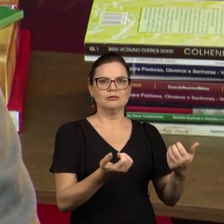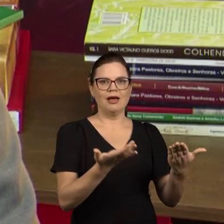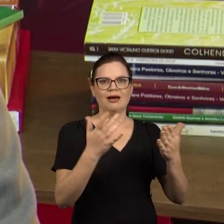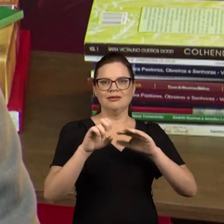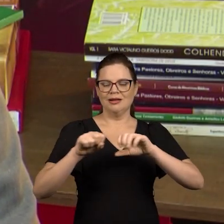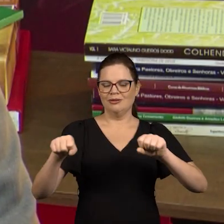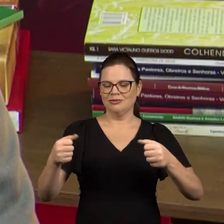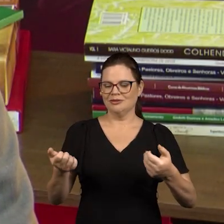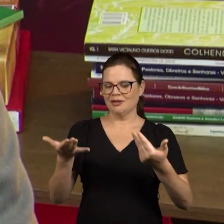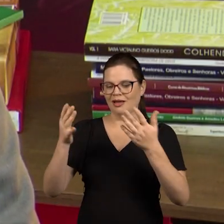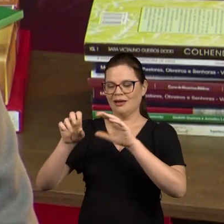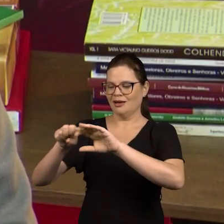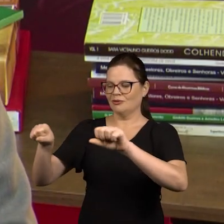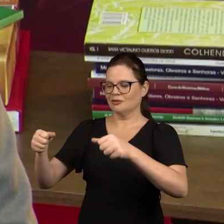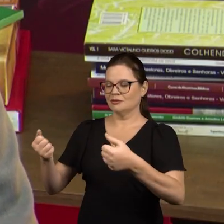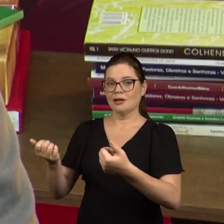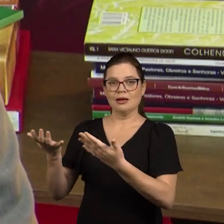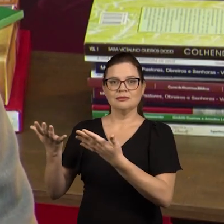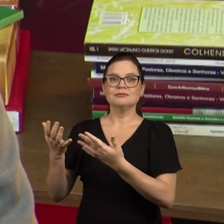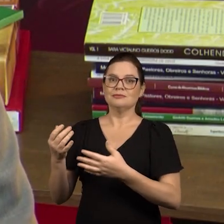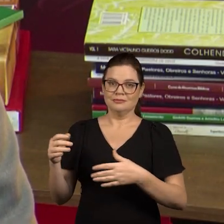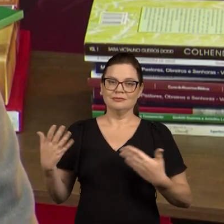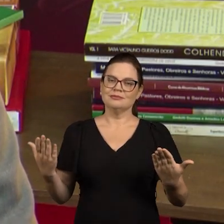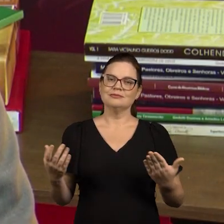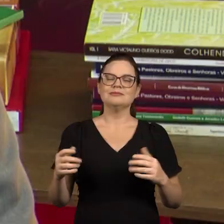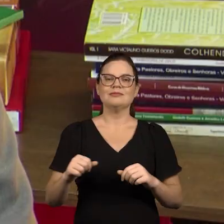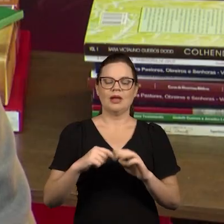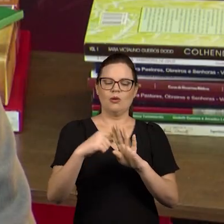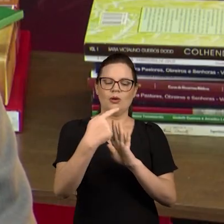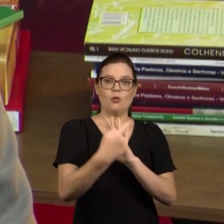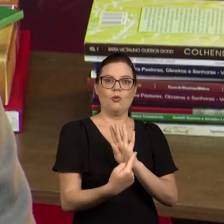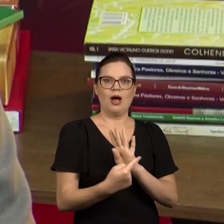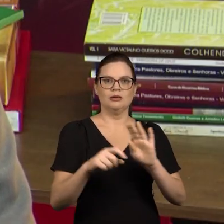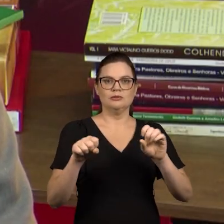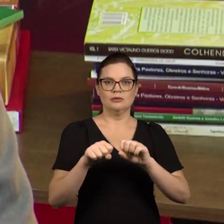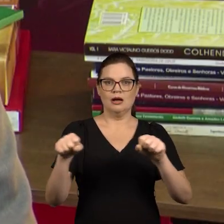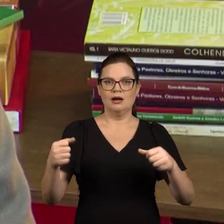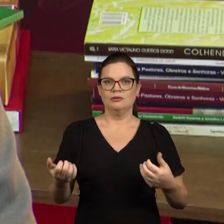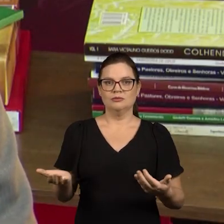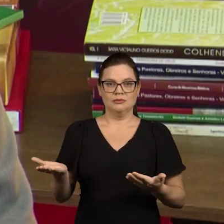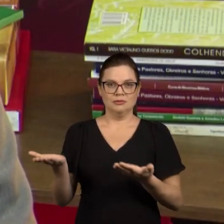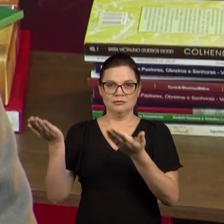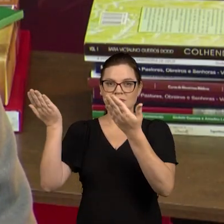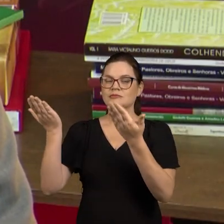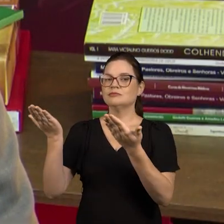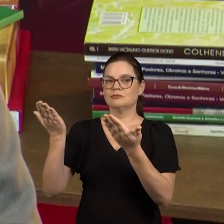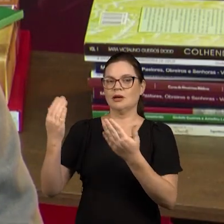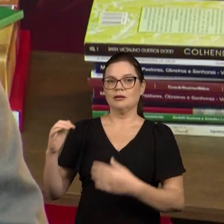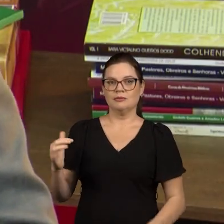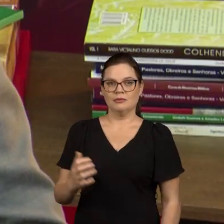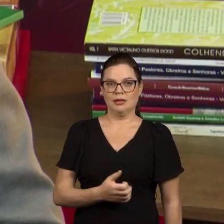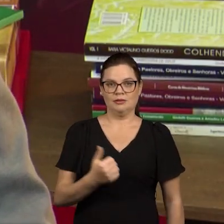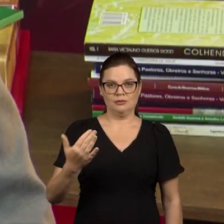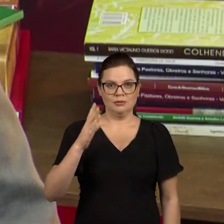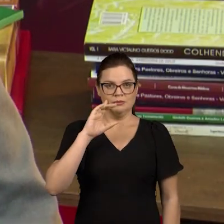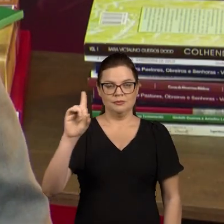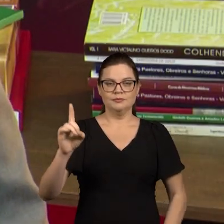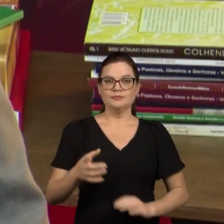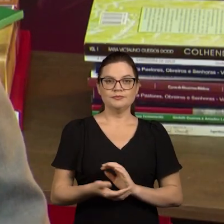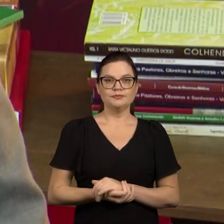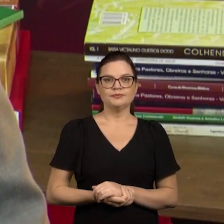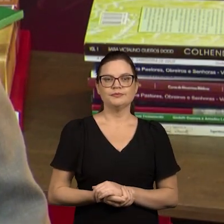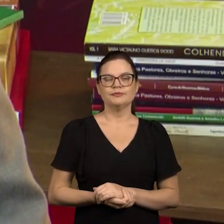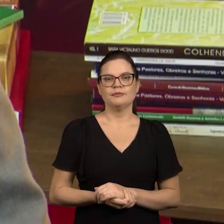para adoração a Deus. Esse episódio nós vamos chamar os 4 altares erguidos por Abraão. Nós vamos dividir